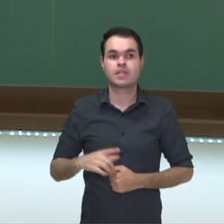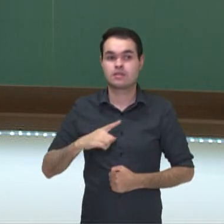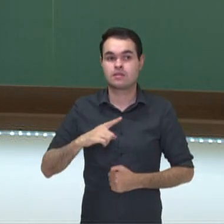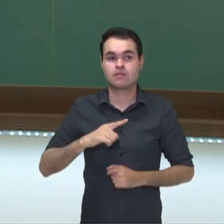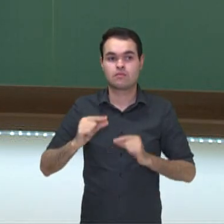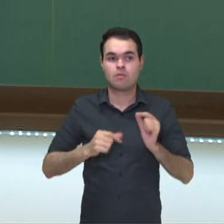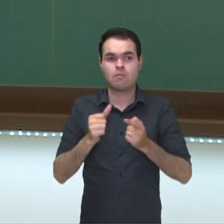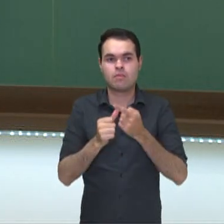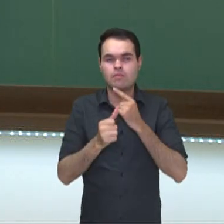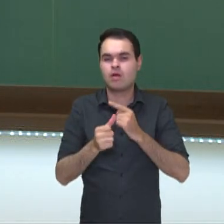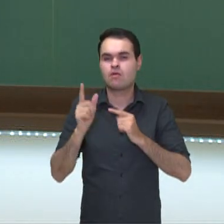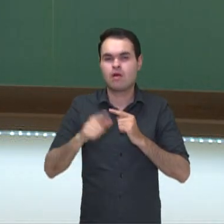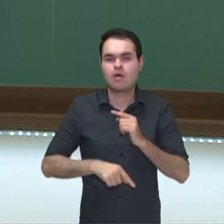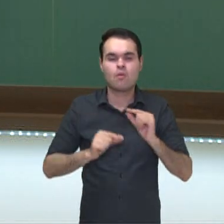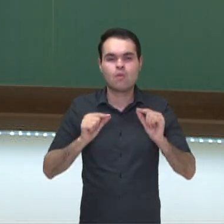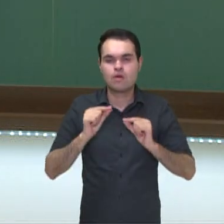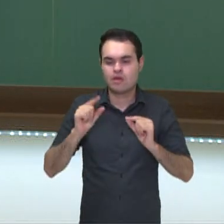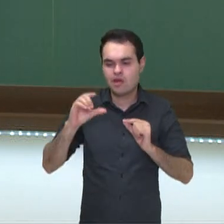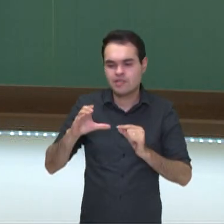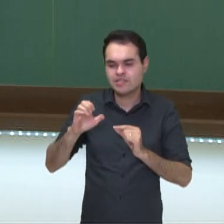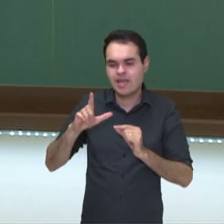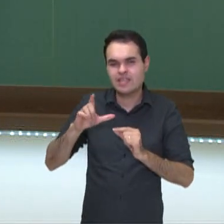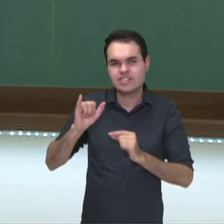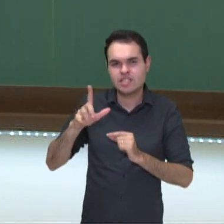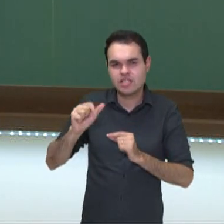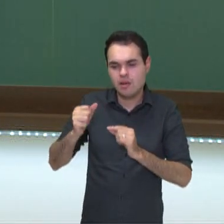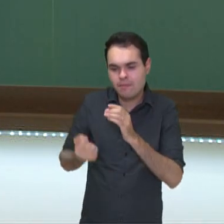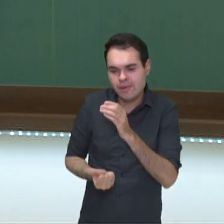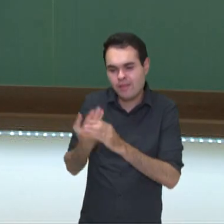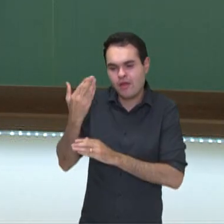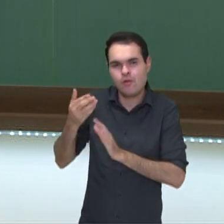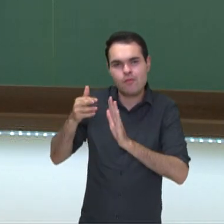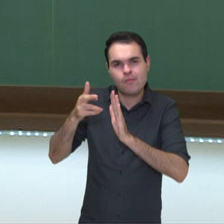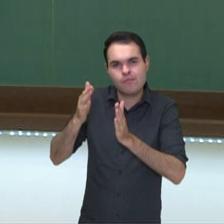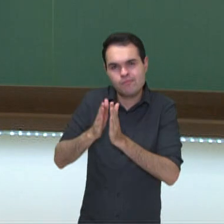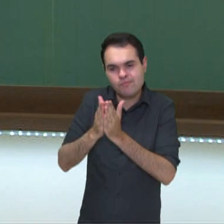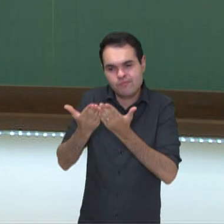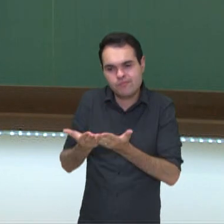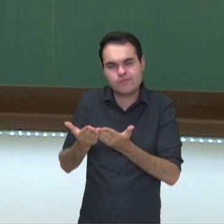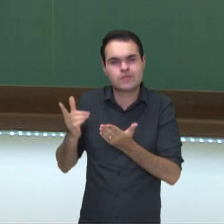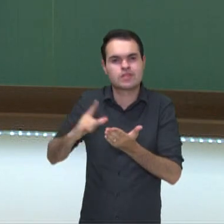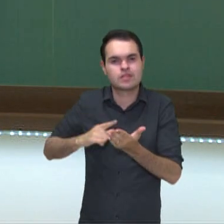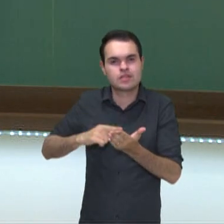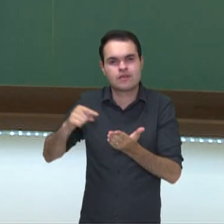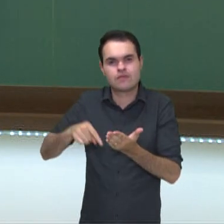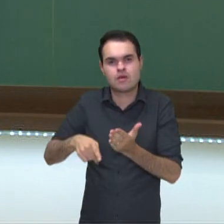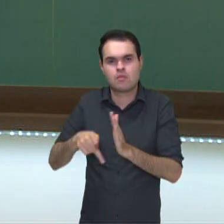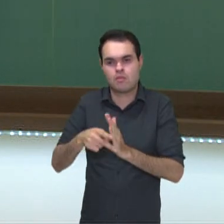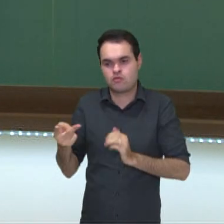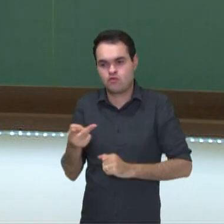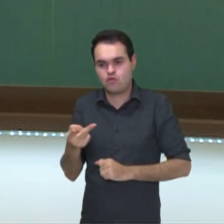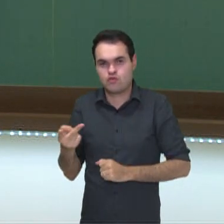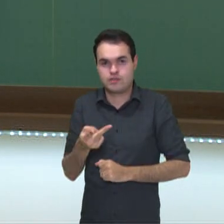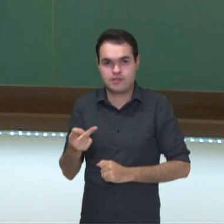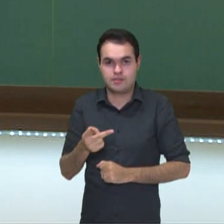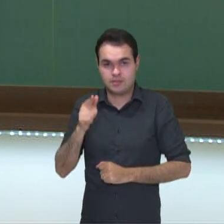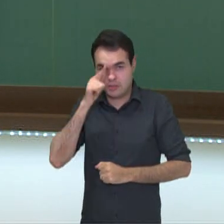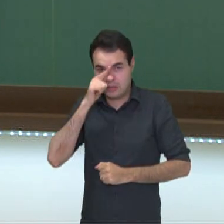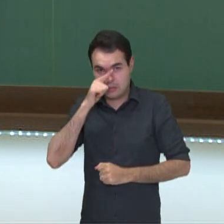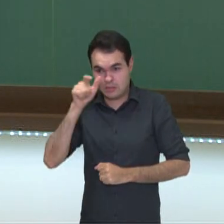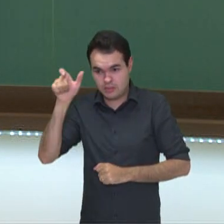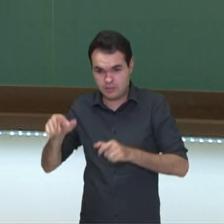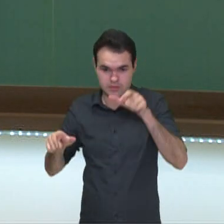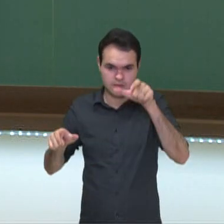manual sobre retórica ser desenvolvido por dois gregos, Córax e Tísias. Eles escreveram esse